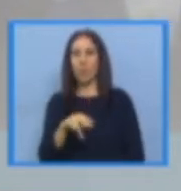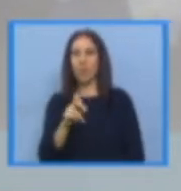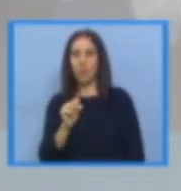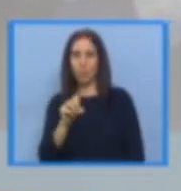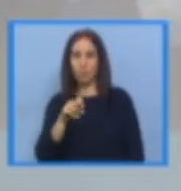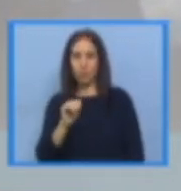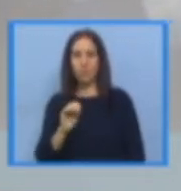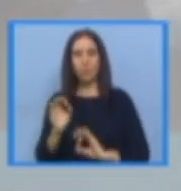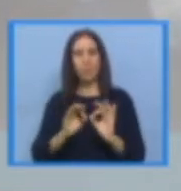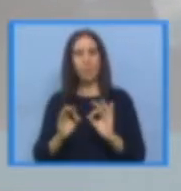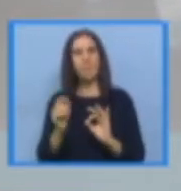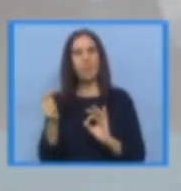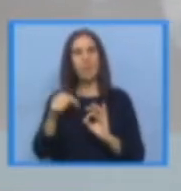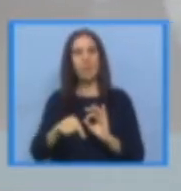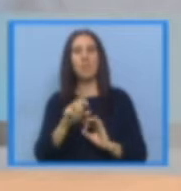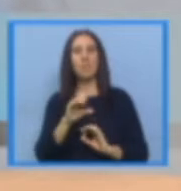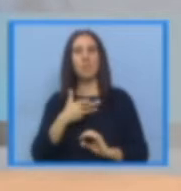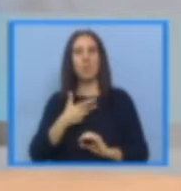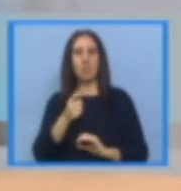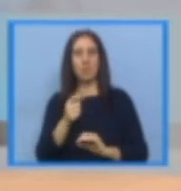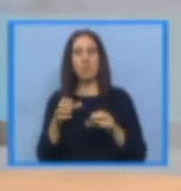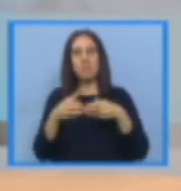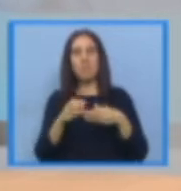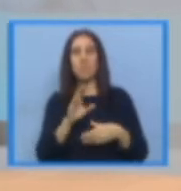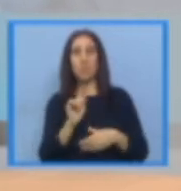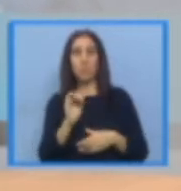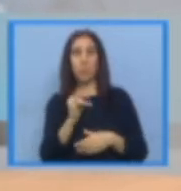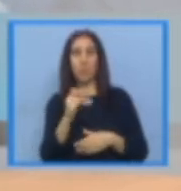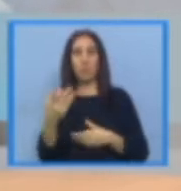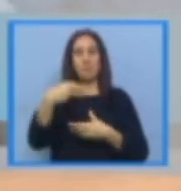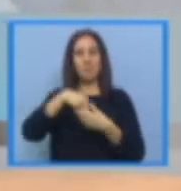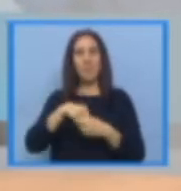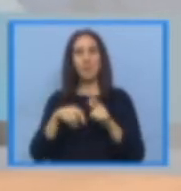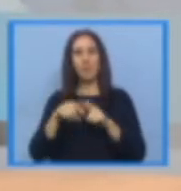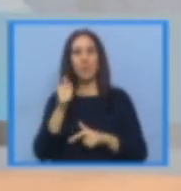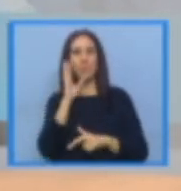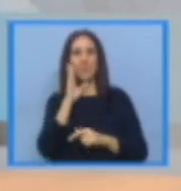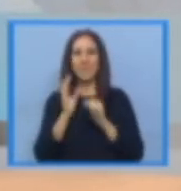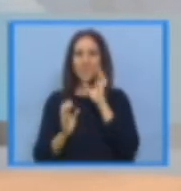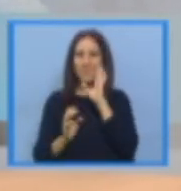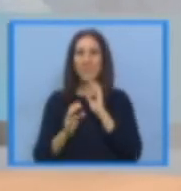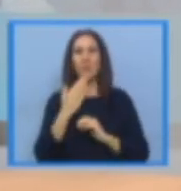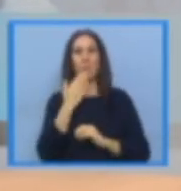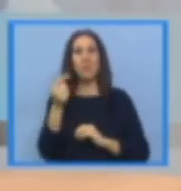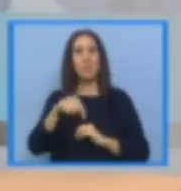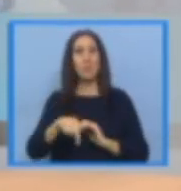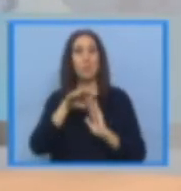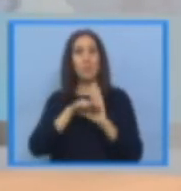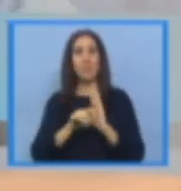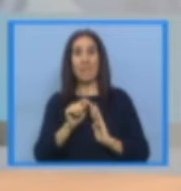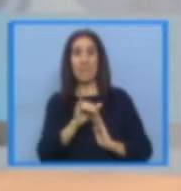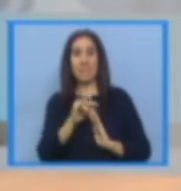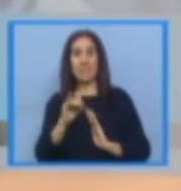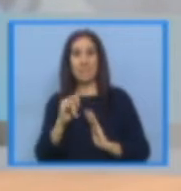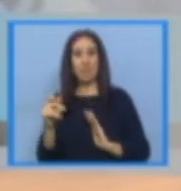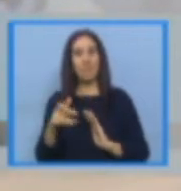para uma missão no Chad com o Serviço Jesuíta aos Refugiados. Muito boa tarde. Obrigado por estar aqui no programa Eclésia. Quando